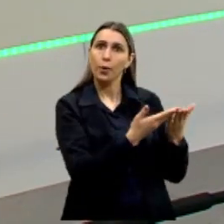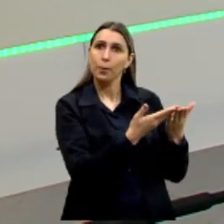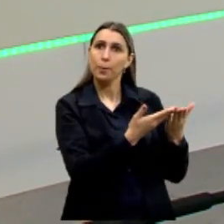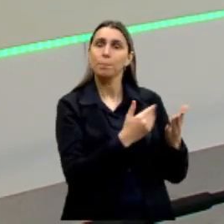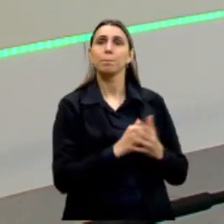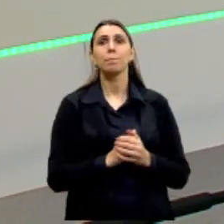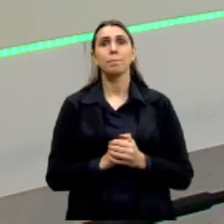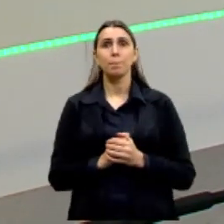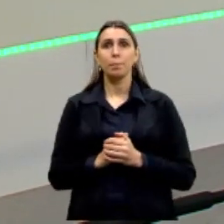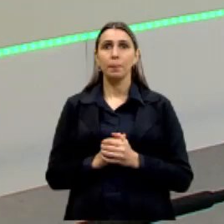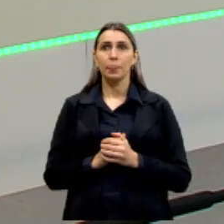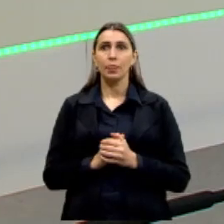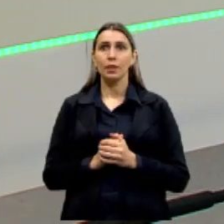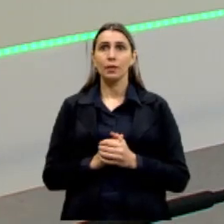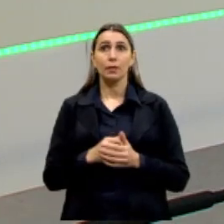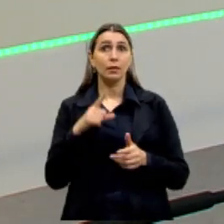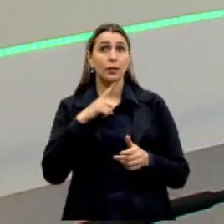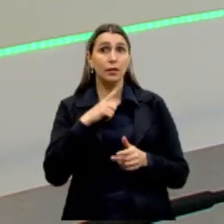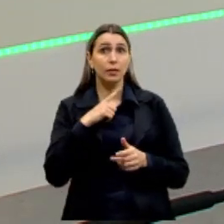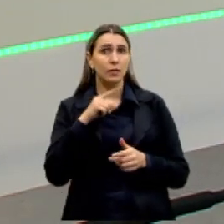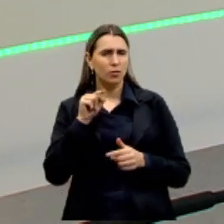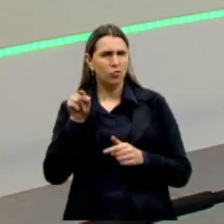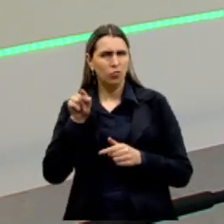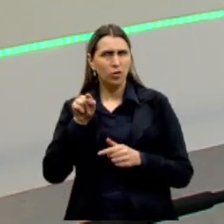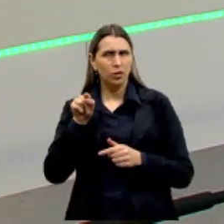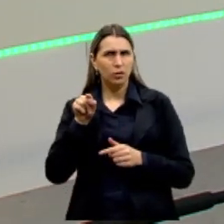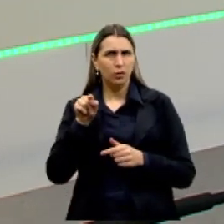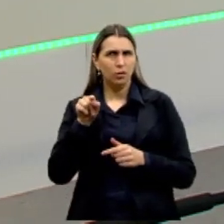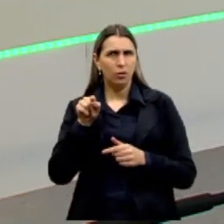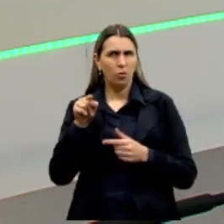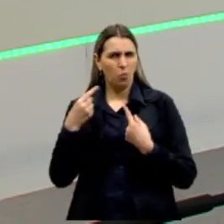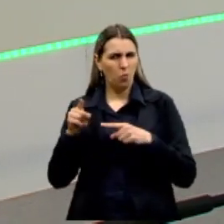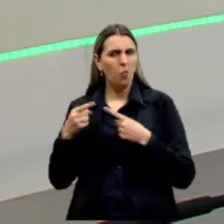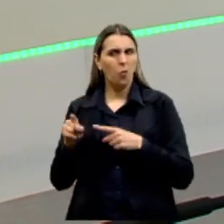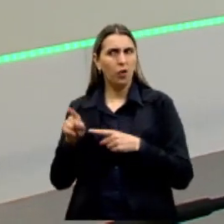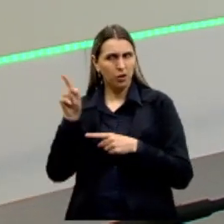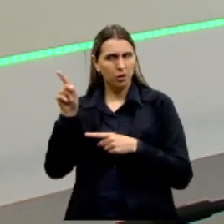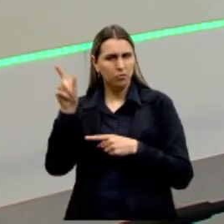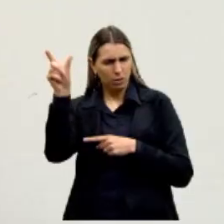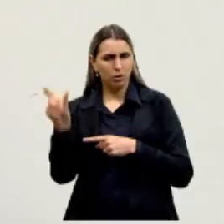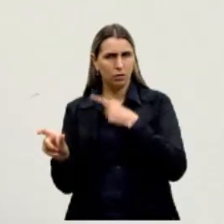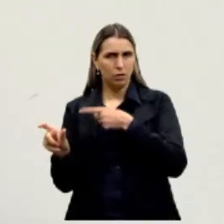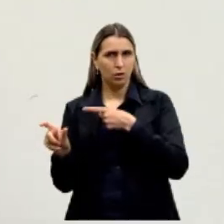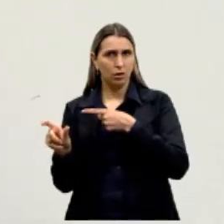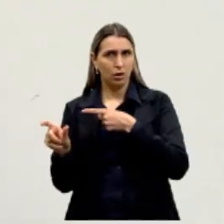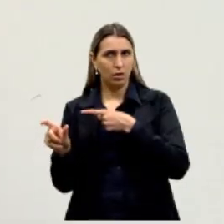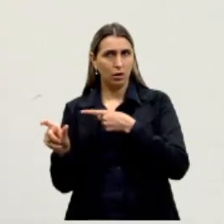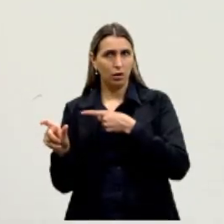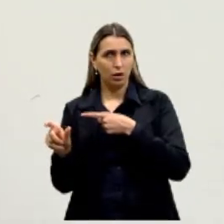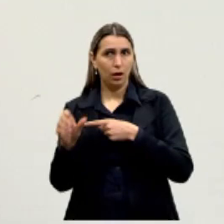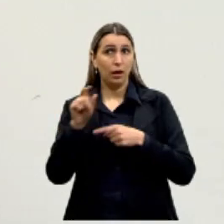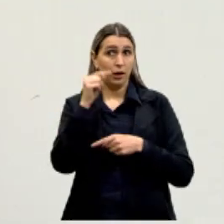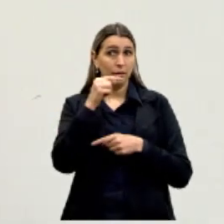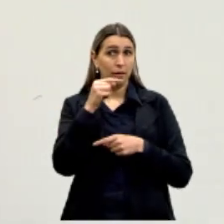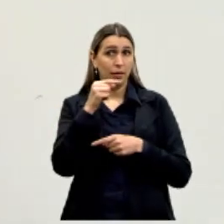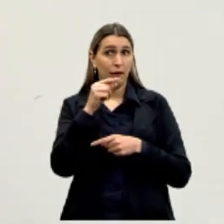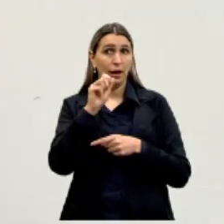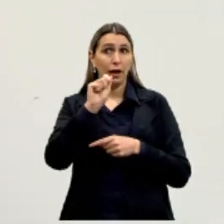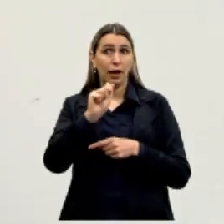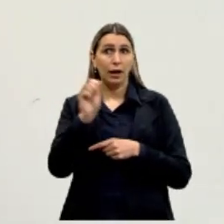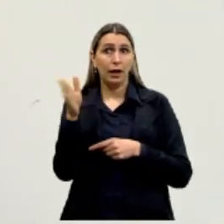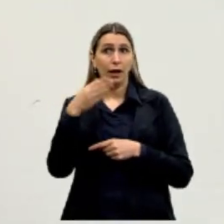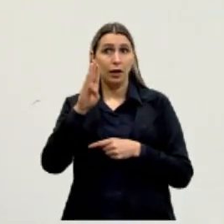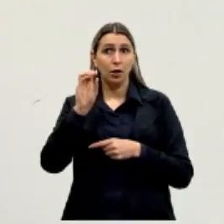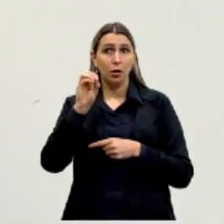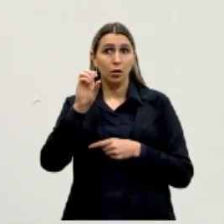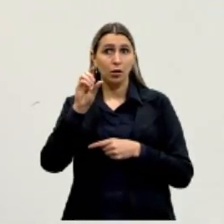qual obra o que deixou eles assim ó a de boca aberta a boba esta mesma